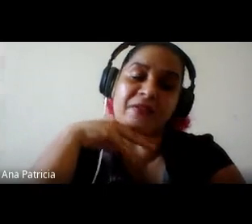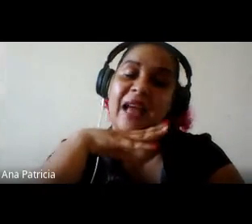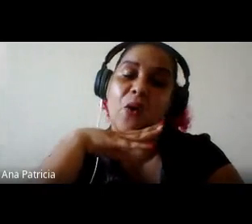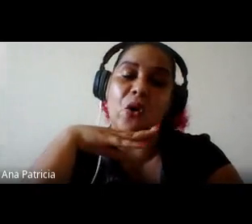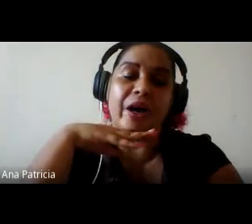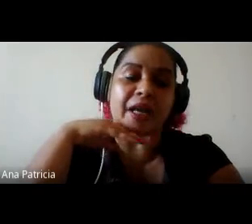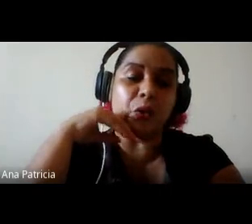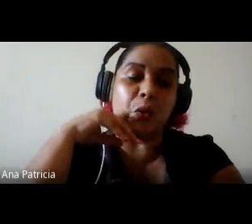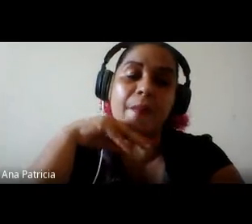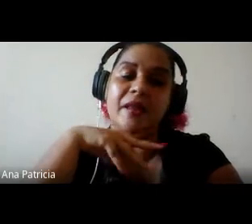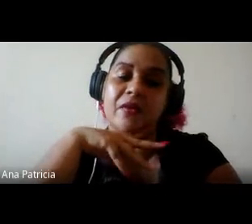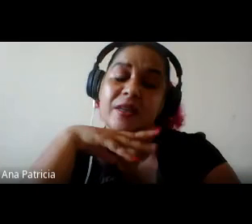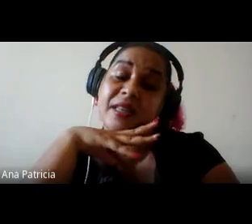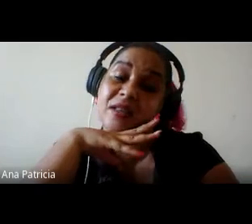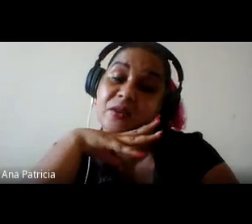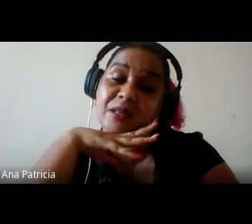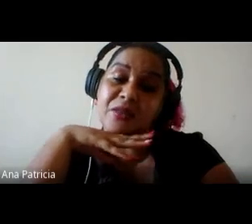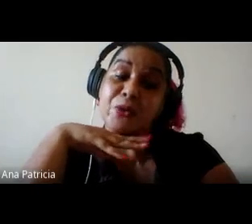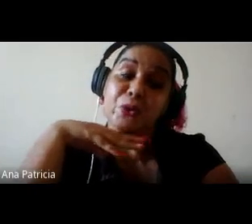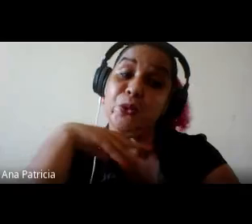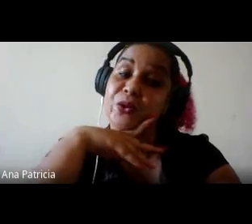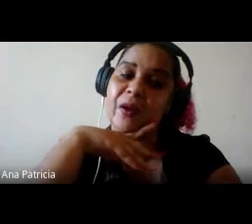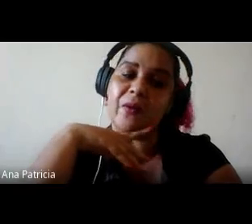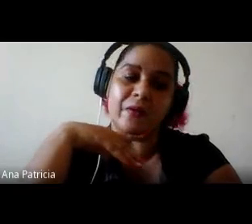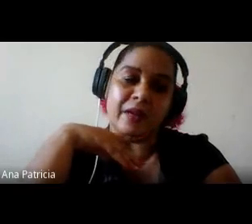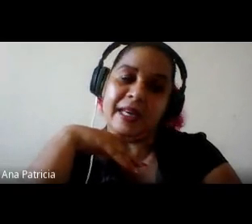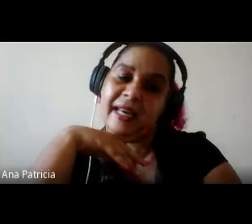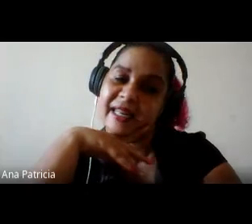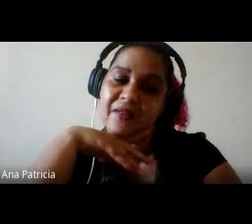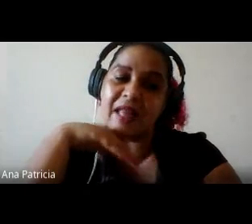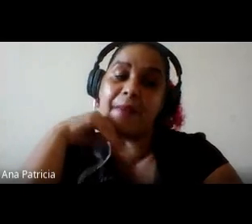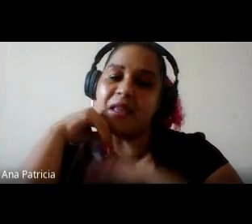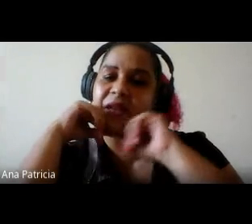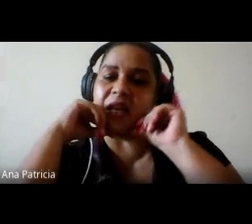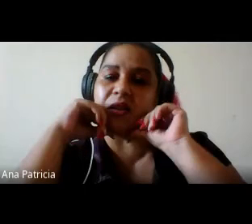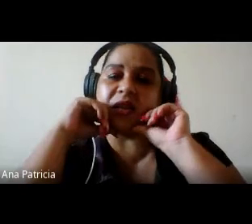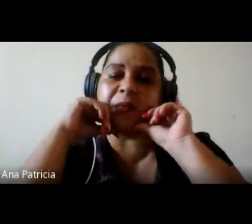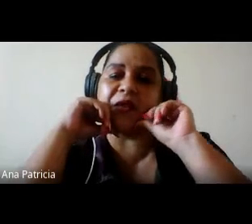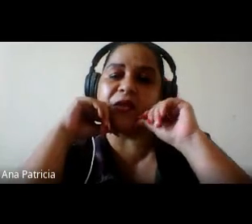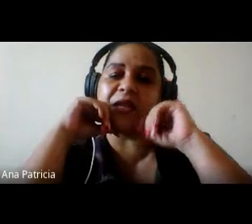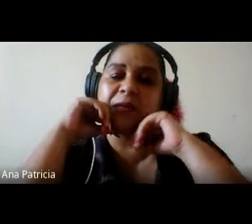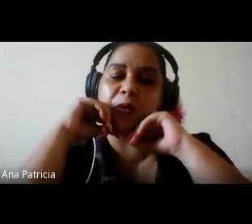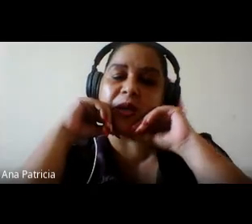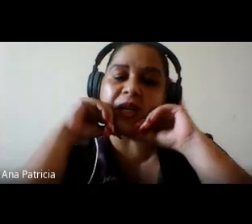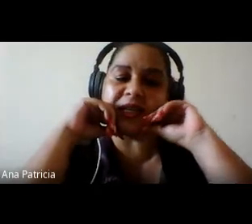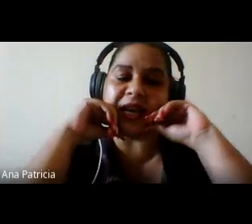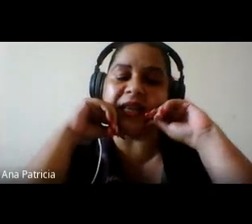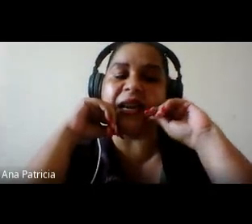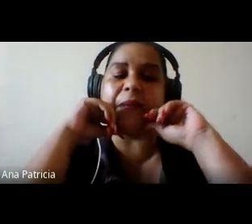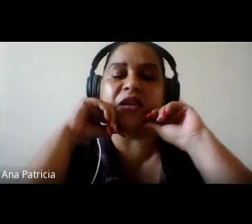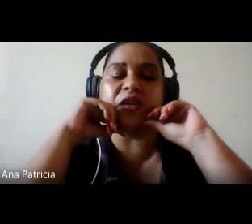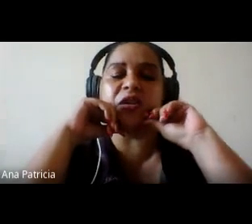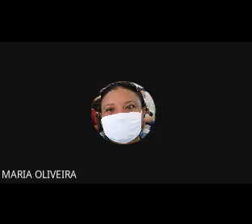que está concorrendo cruelmente com vocês. Eu não sei se os surdos vão... Eles devem estar bem divididos entre a professora Simone e